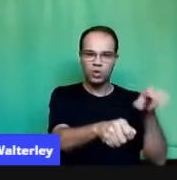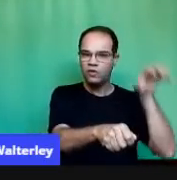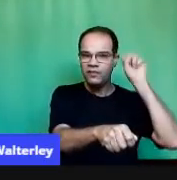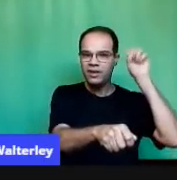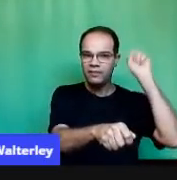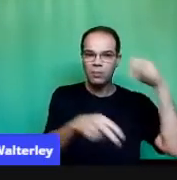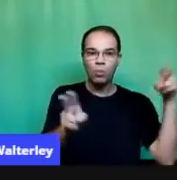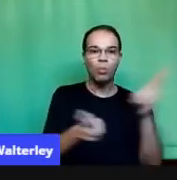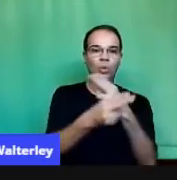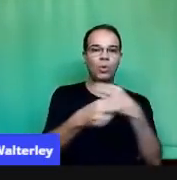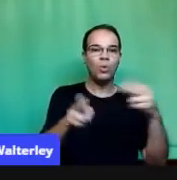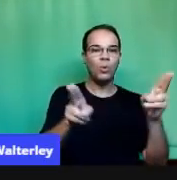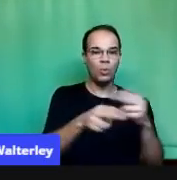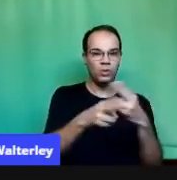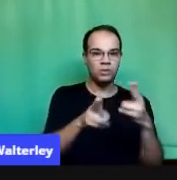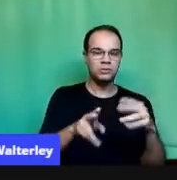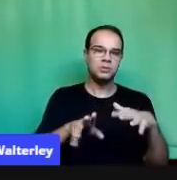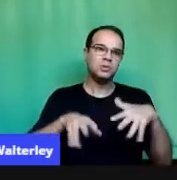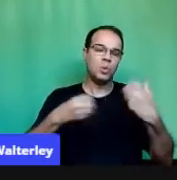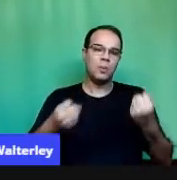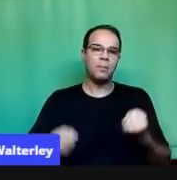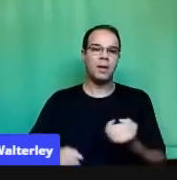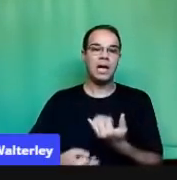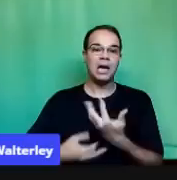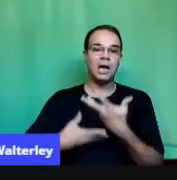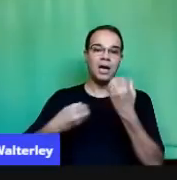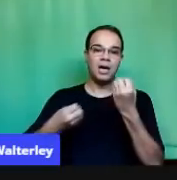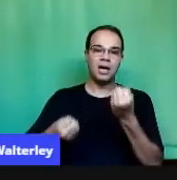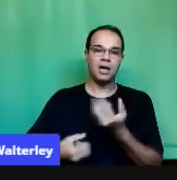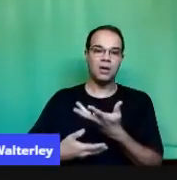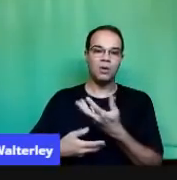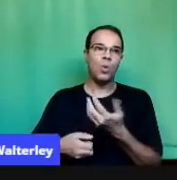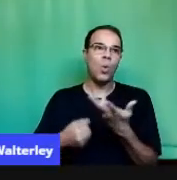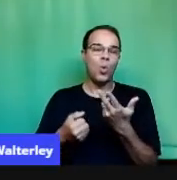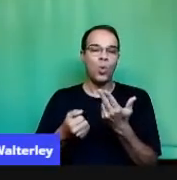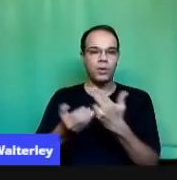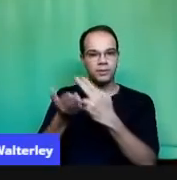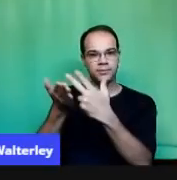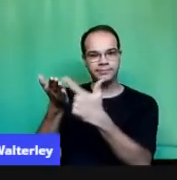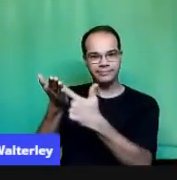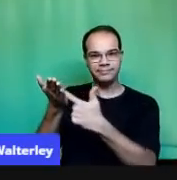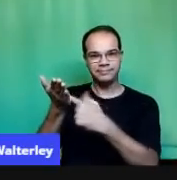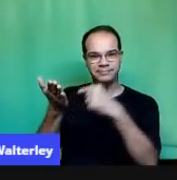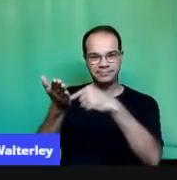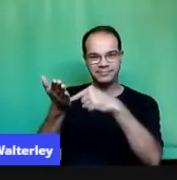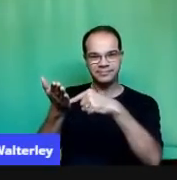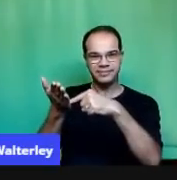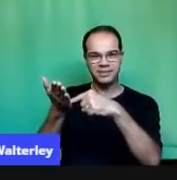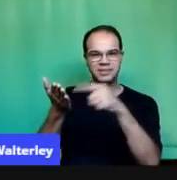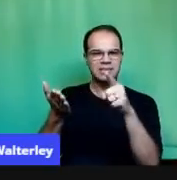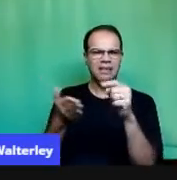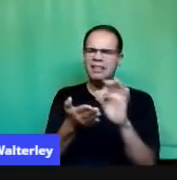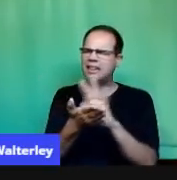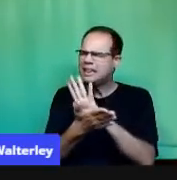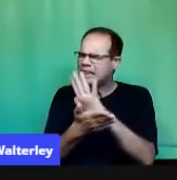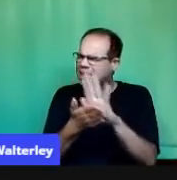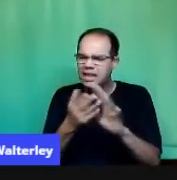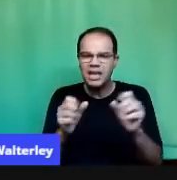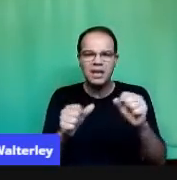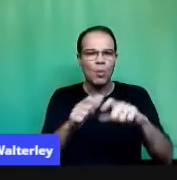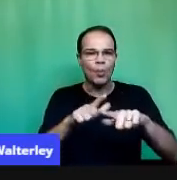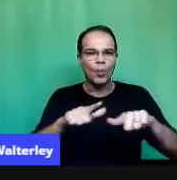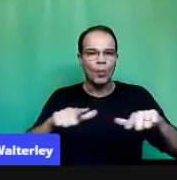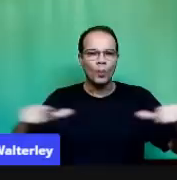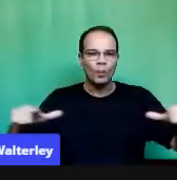se não tivéssemos uma poesia, um bom livro para ler? A arte se mostrou essencial